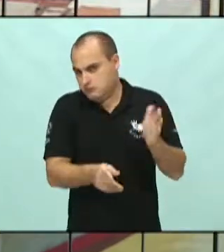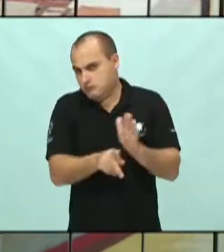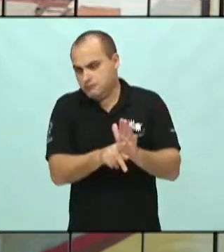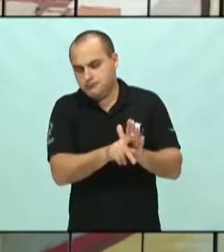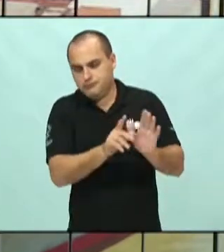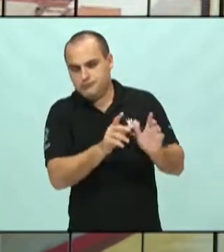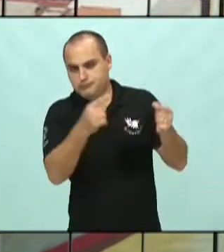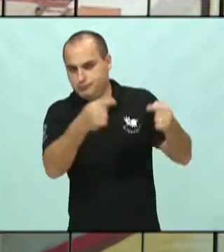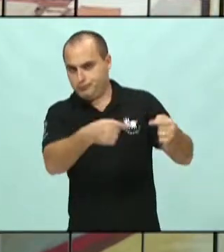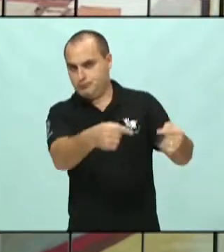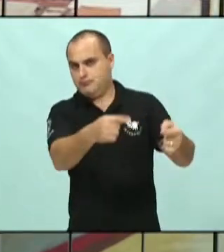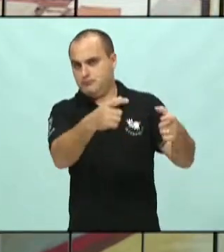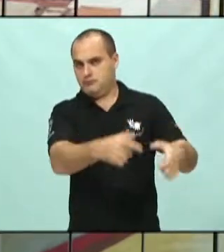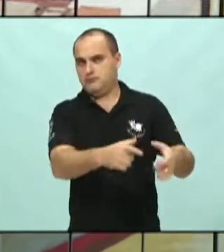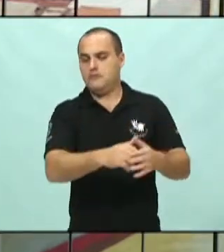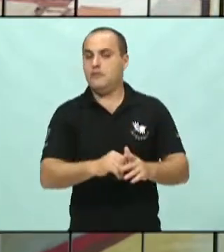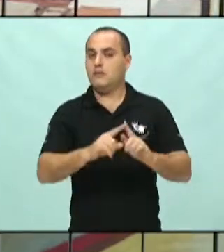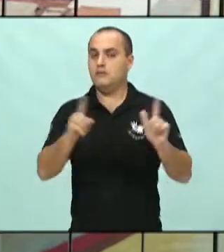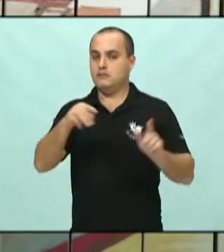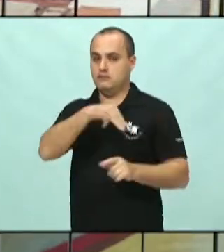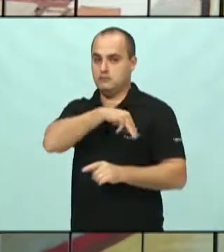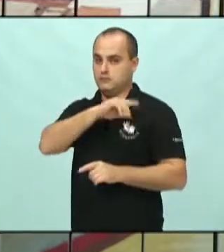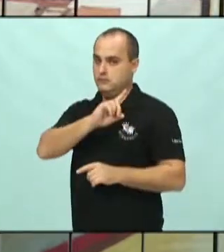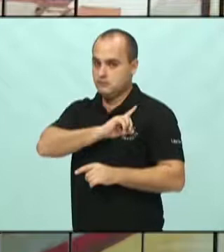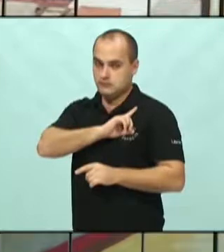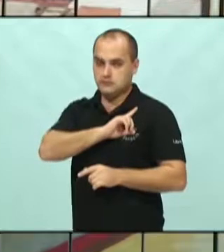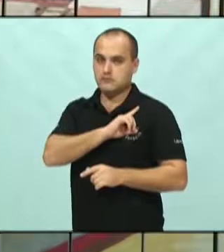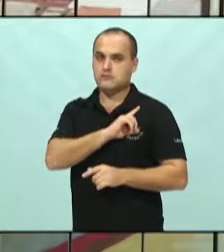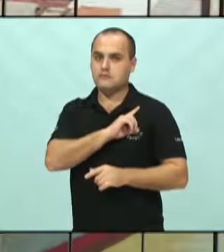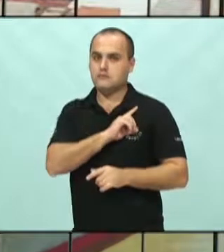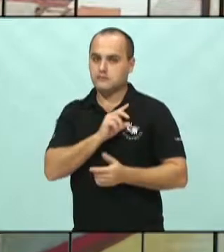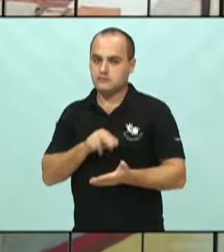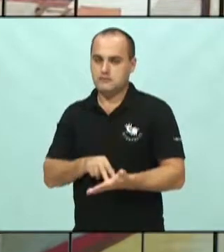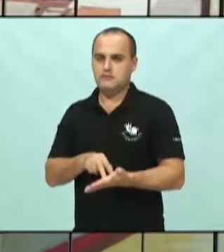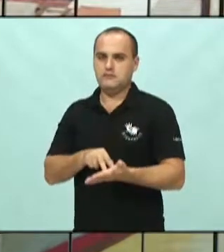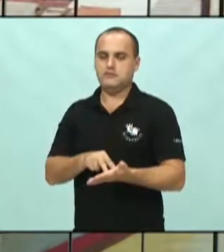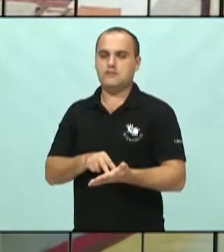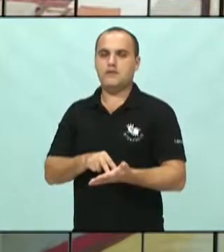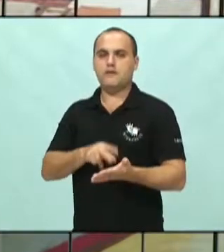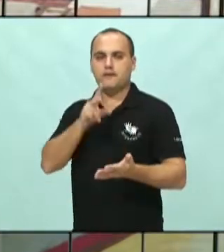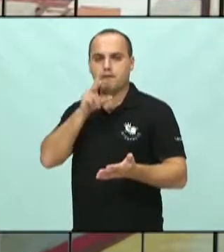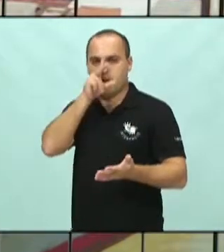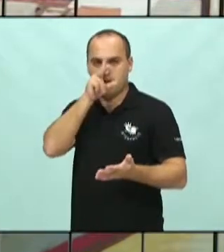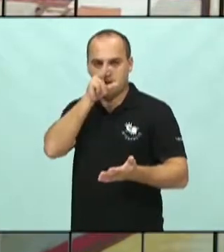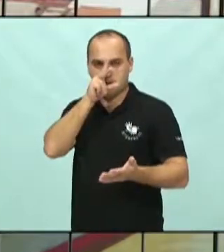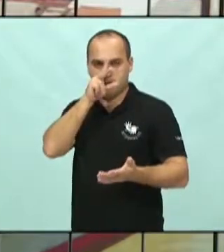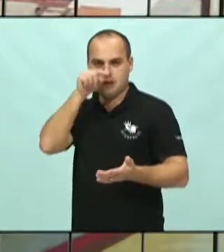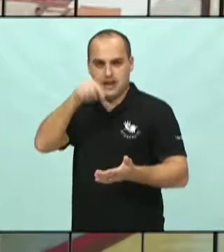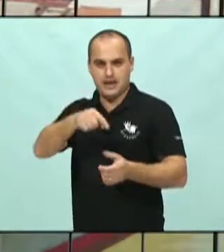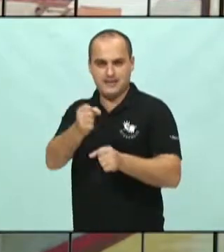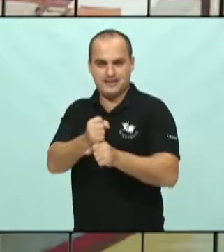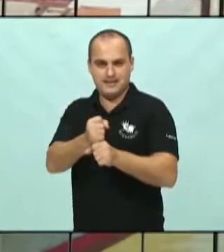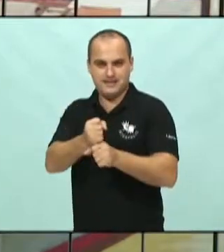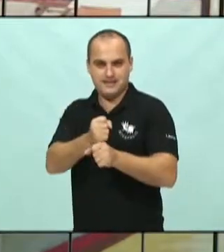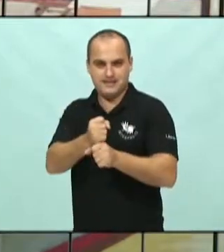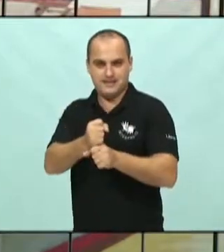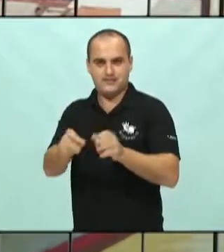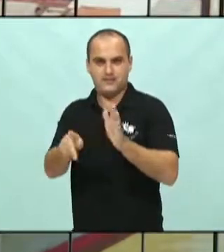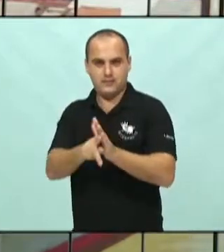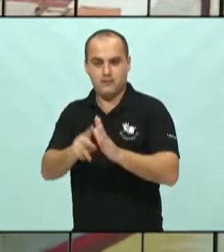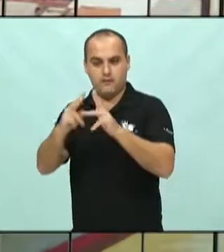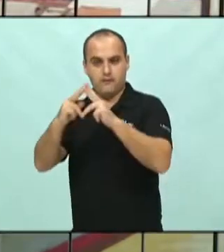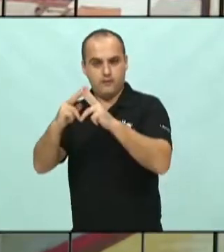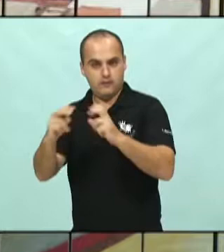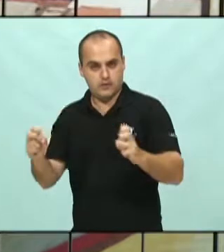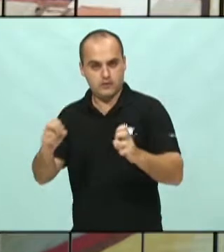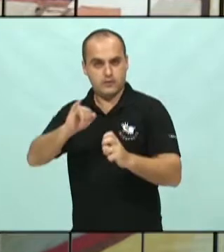né? Mas o Marcílio mantém uma rivalidade forte, como a gente viu esse ano também com clubes de